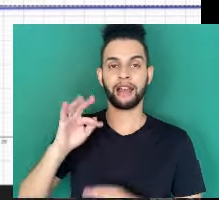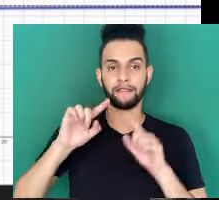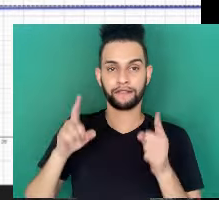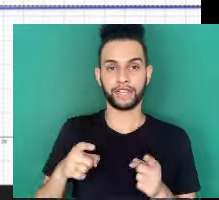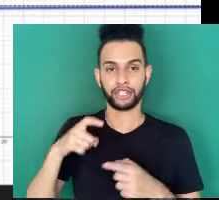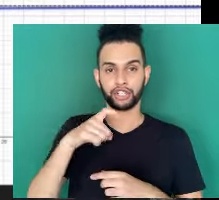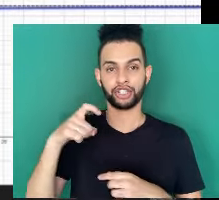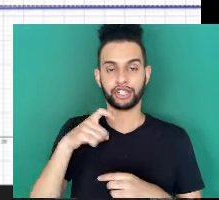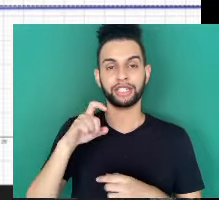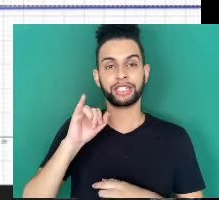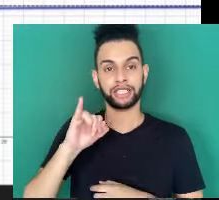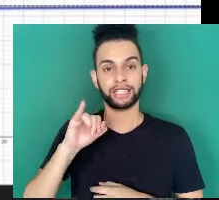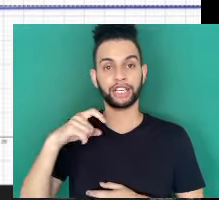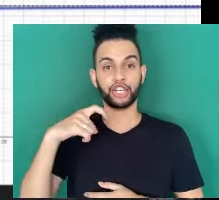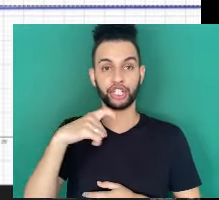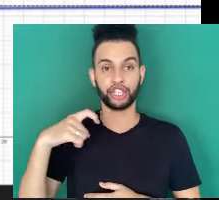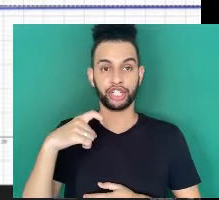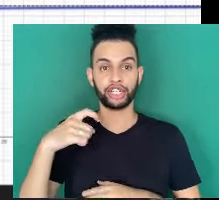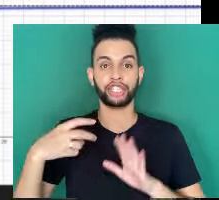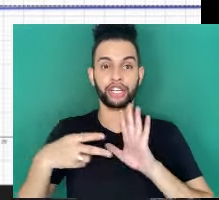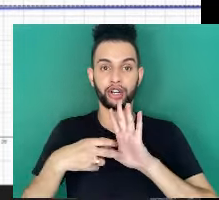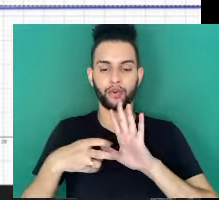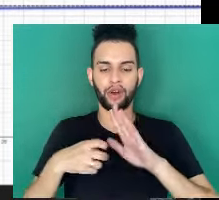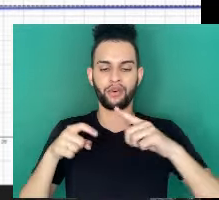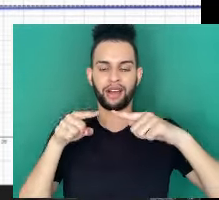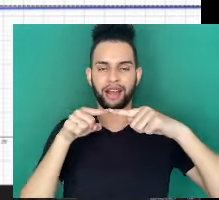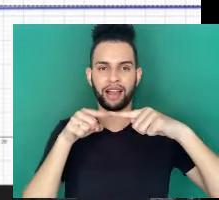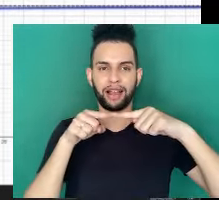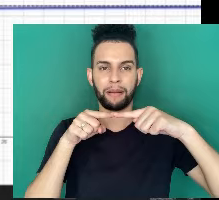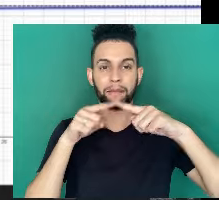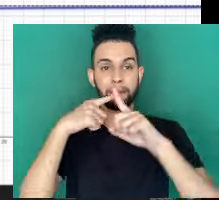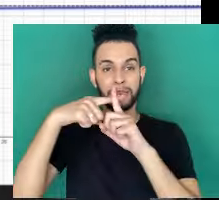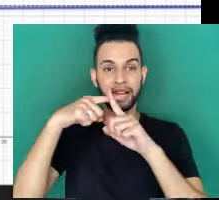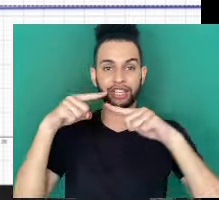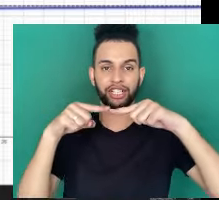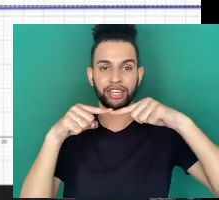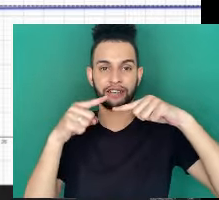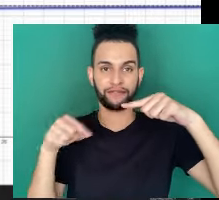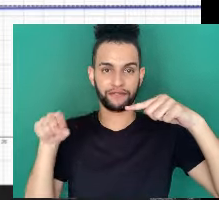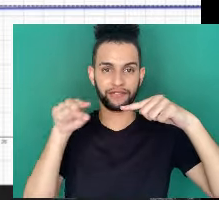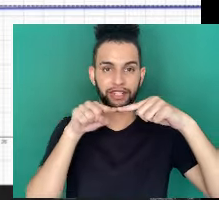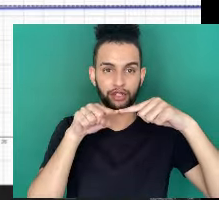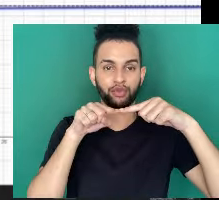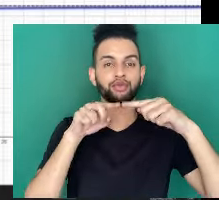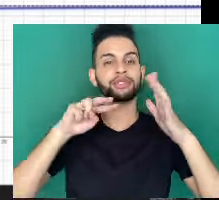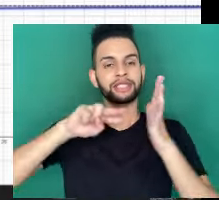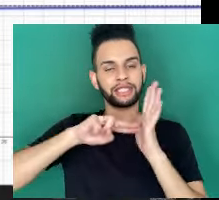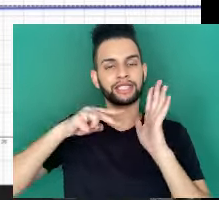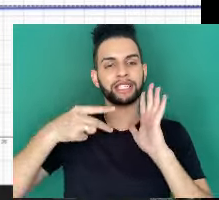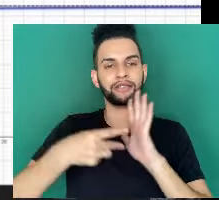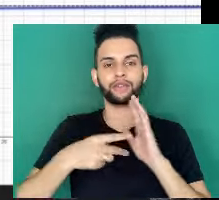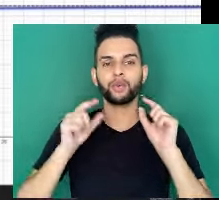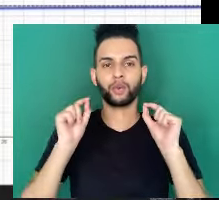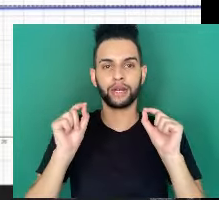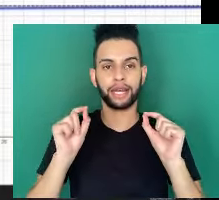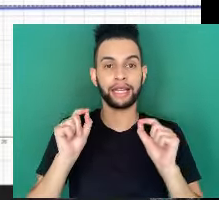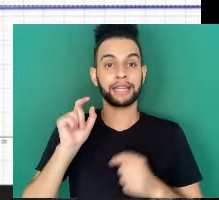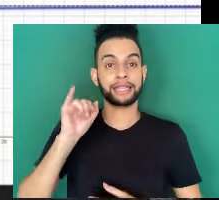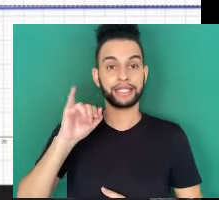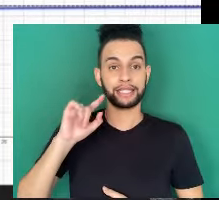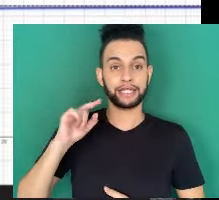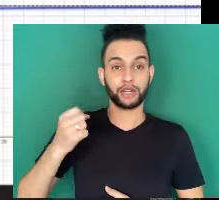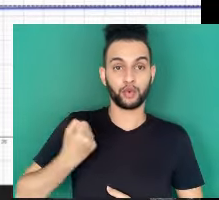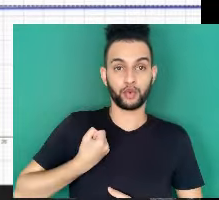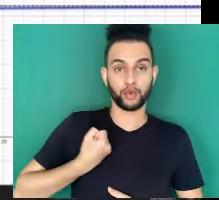mais infinito, é igual a e. O que isso significa? Isso significa exatamente que, ao